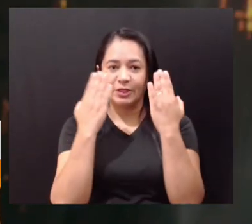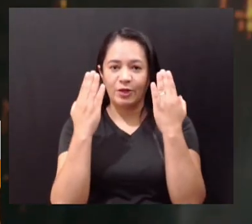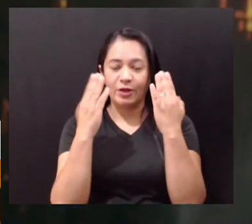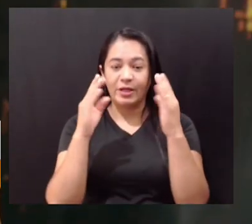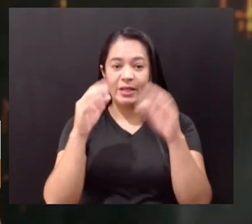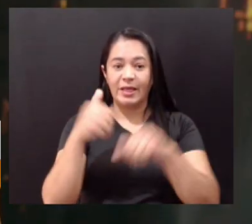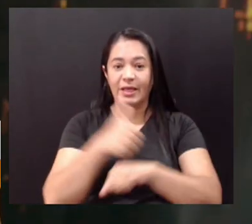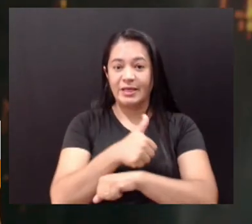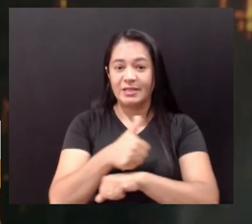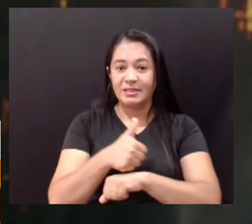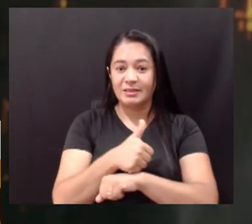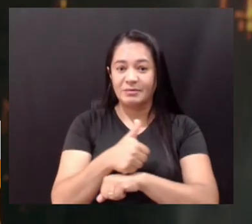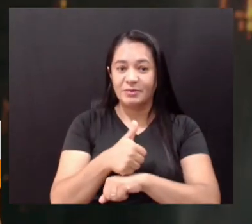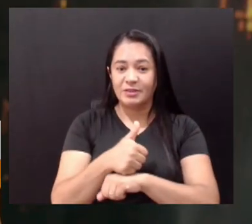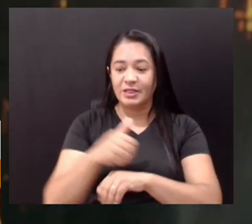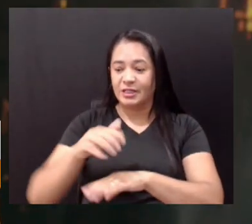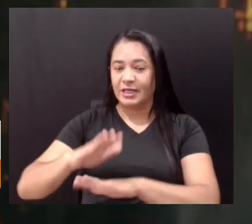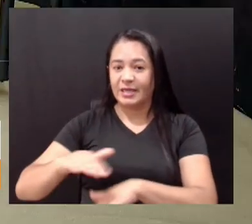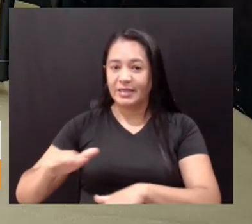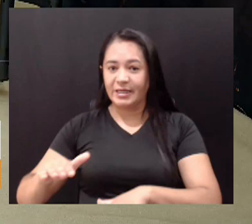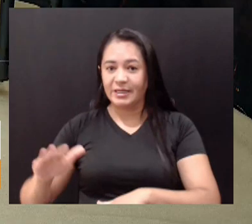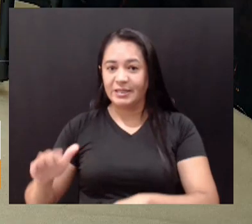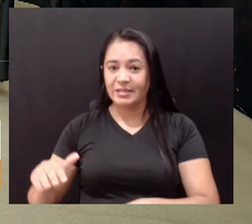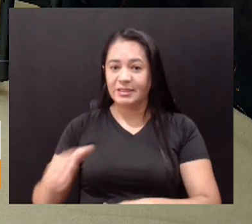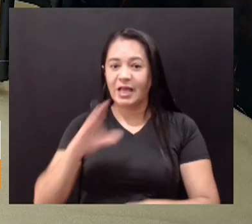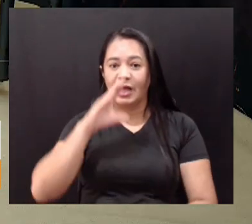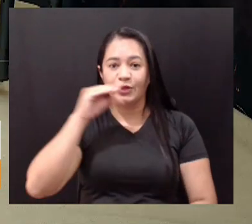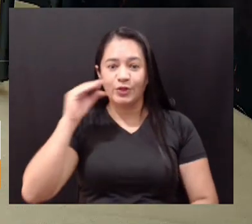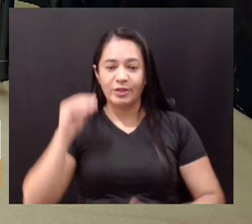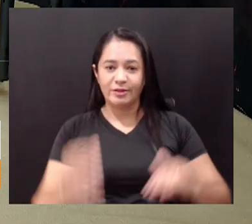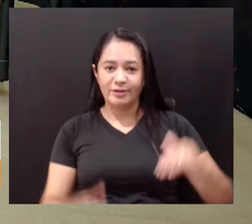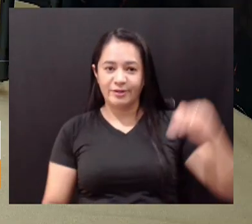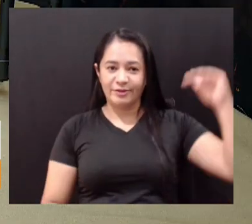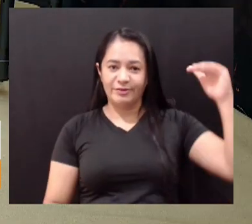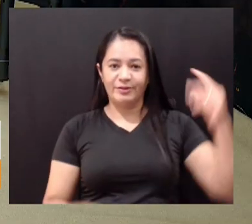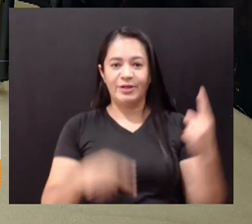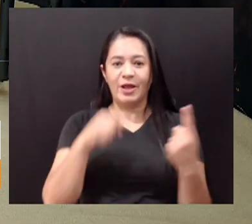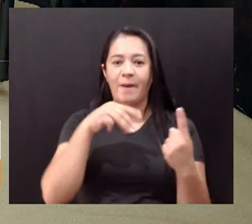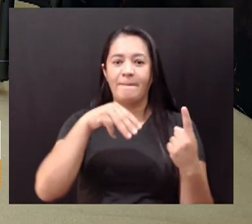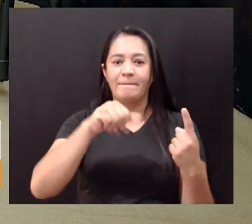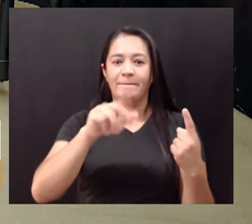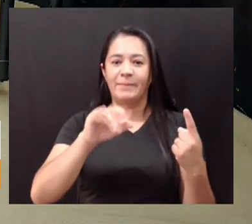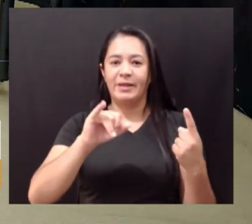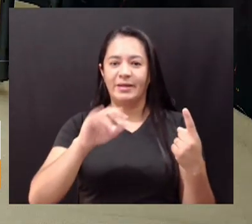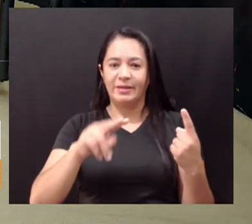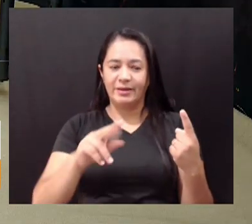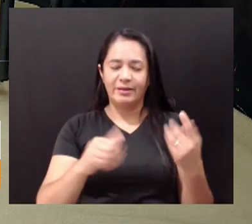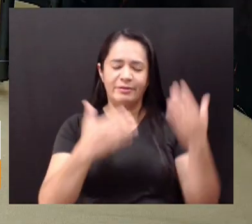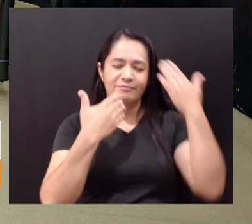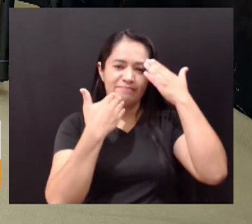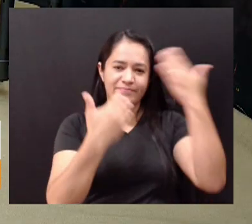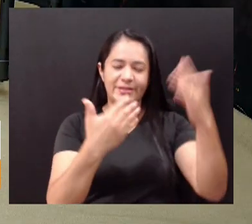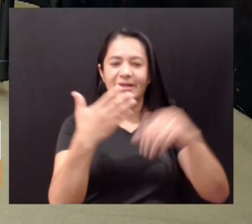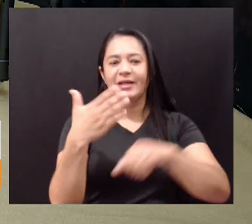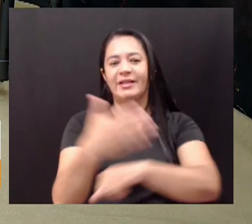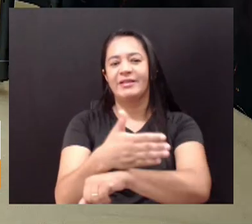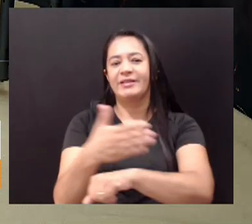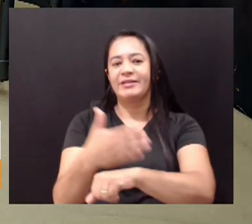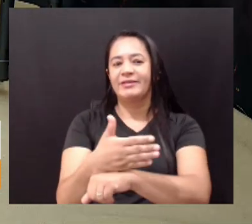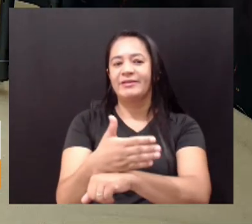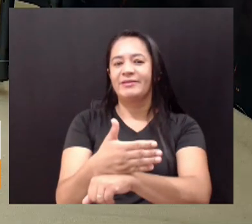crianças, adolescentes e adultos, a Marina Pacheco. Muito obrigada pela sua participação, viu? Foi de grande valia aí